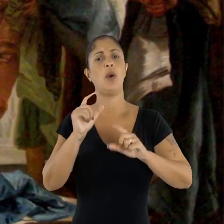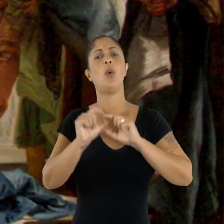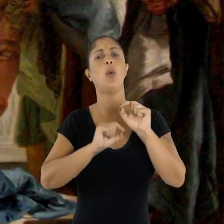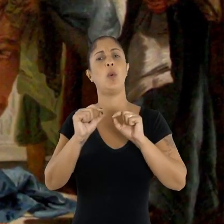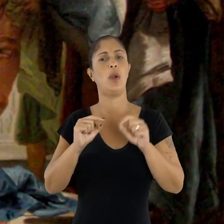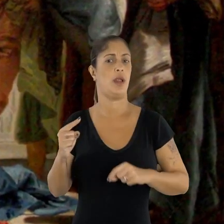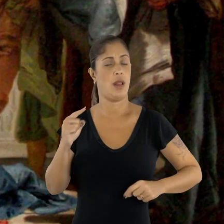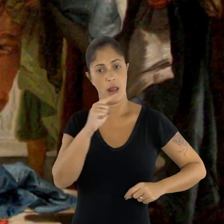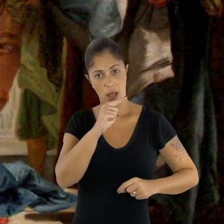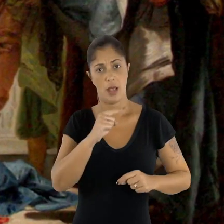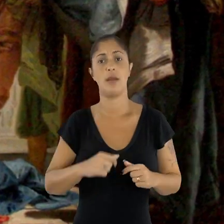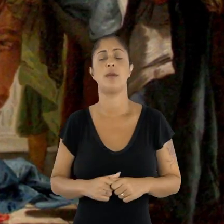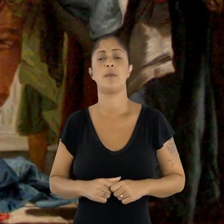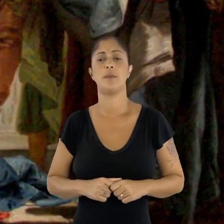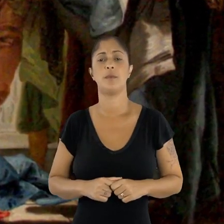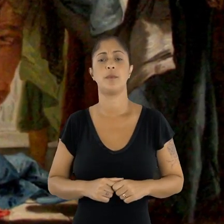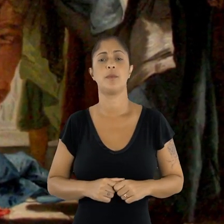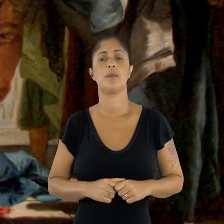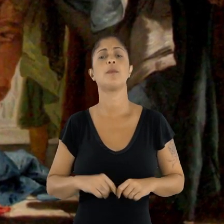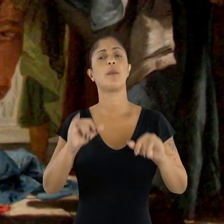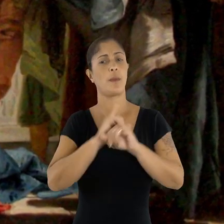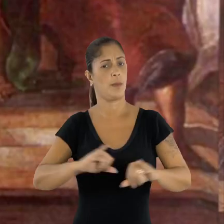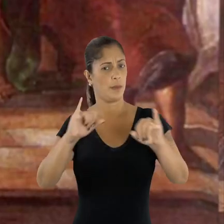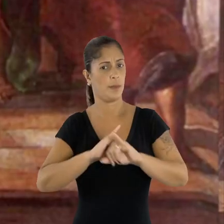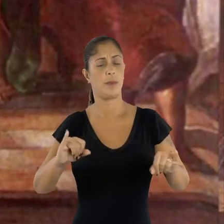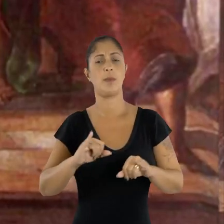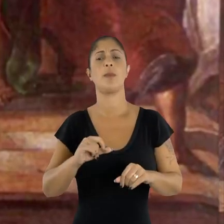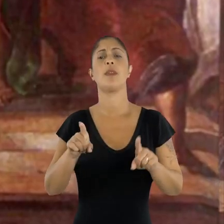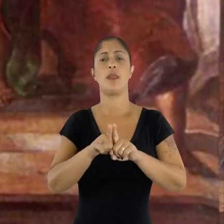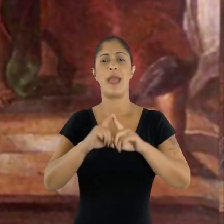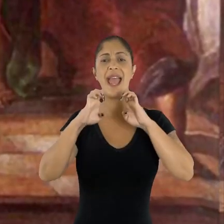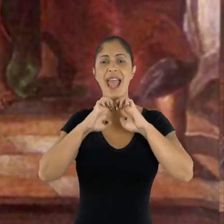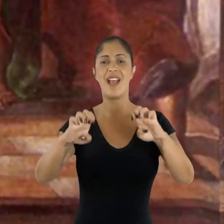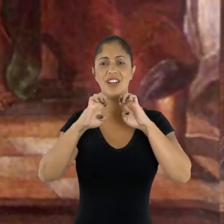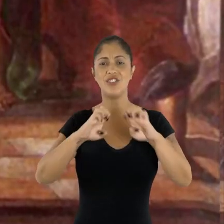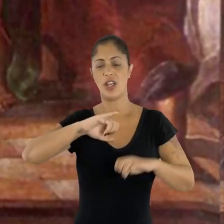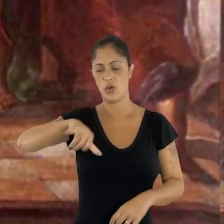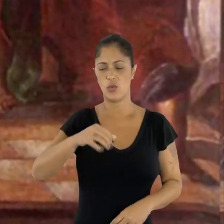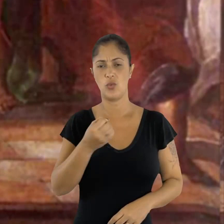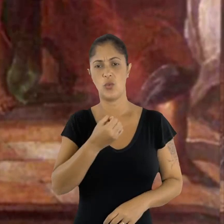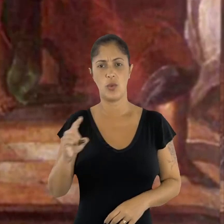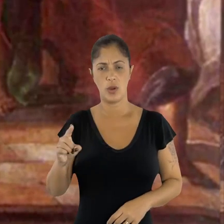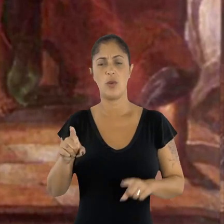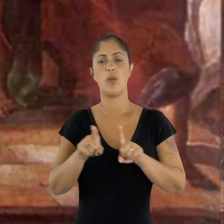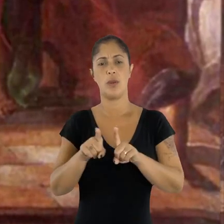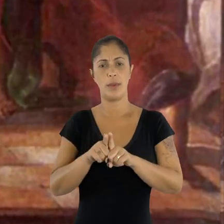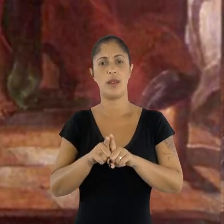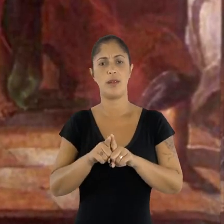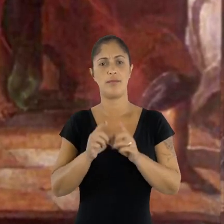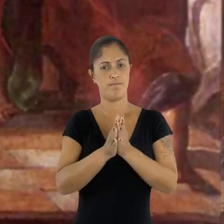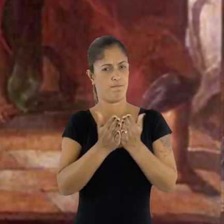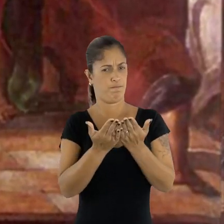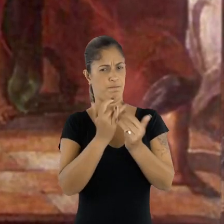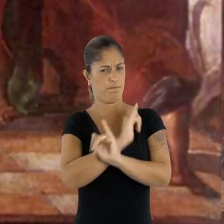e foi encenado, o capítulo 9 do Evangelho de João. Os fariseus